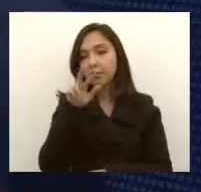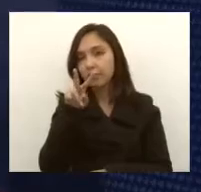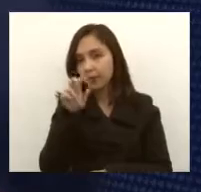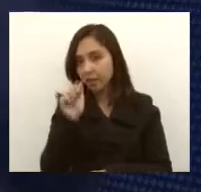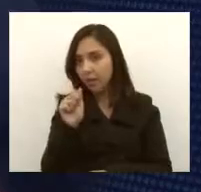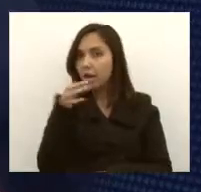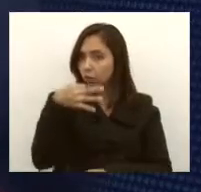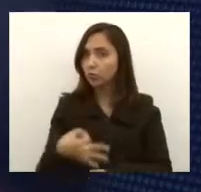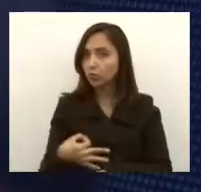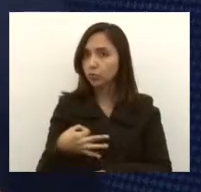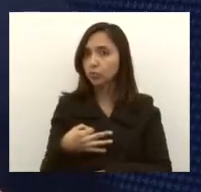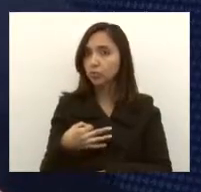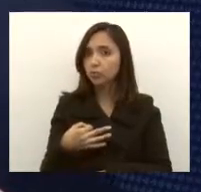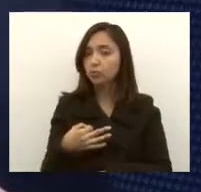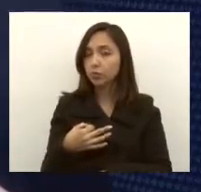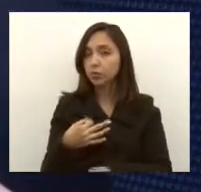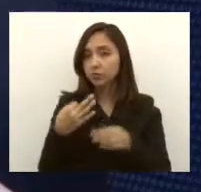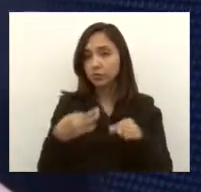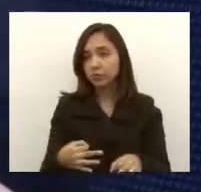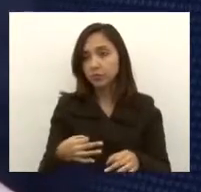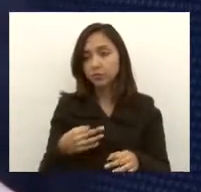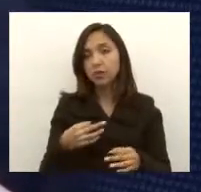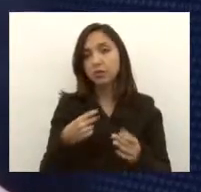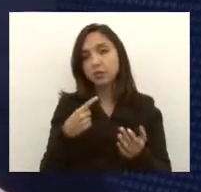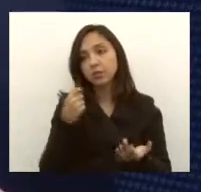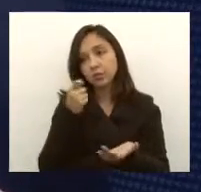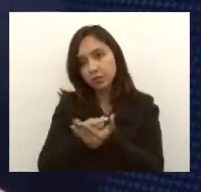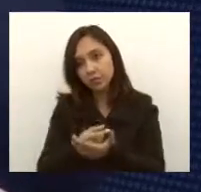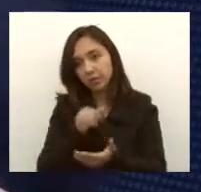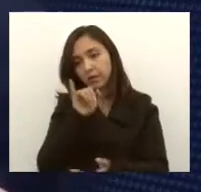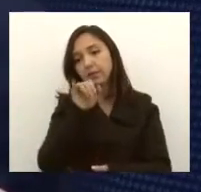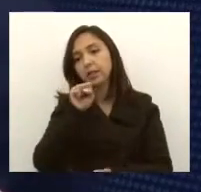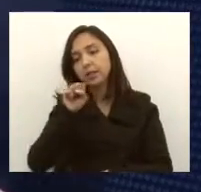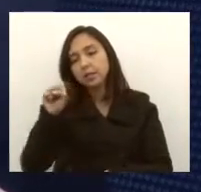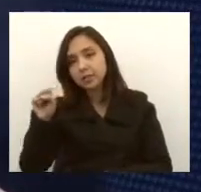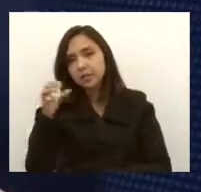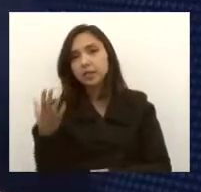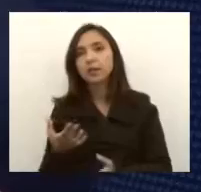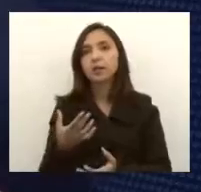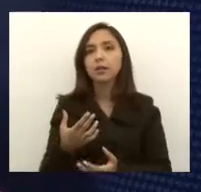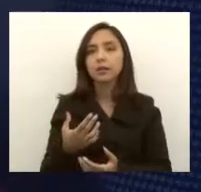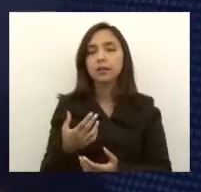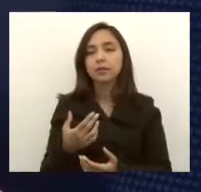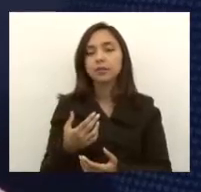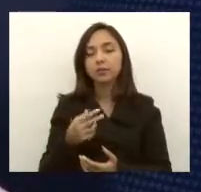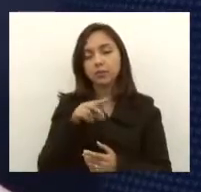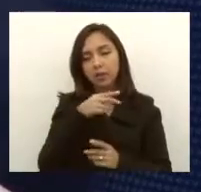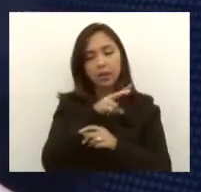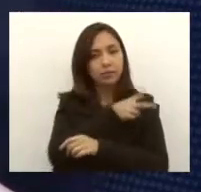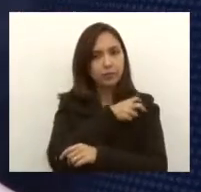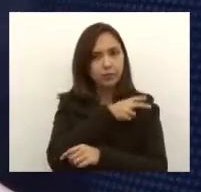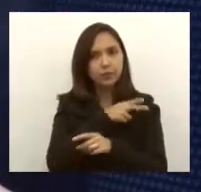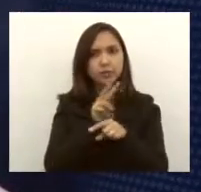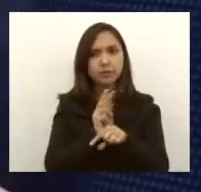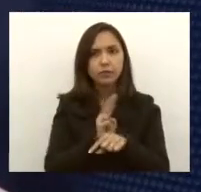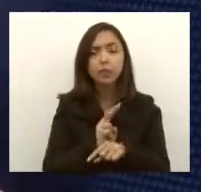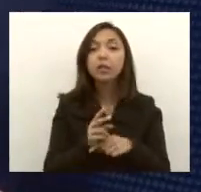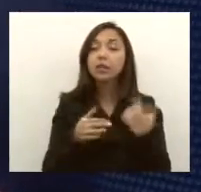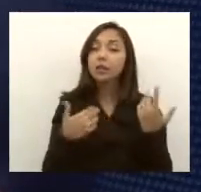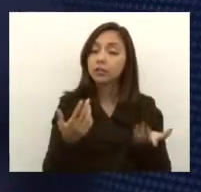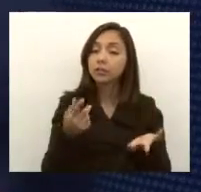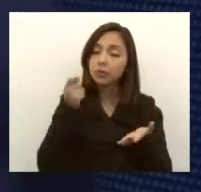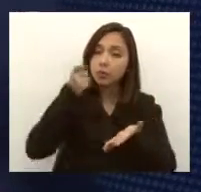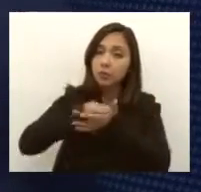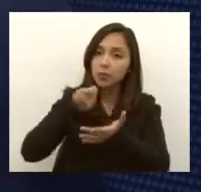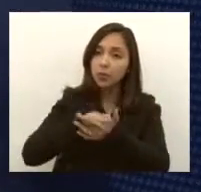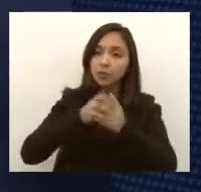justo, você paga 2/12. Não acontece isso no ISS, não acontece isso na taxa de fiscalização. Então eu estou aproveitando, cobrando,